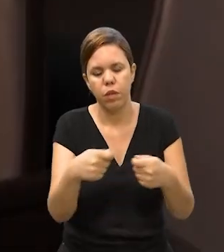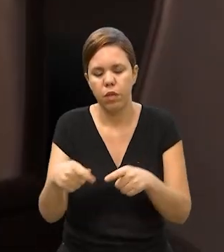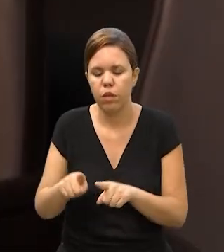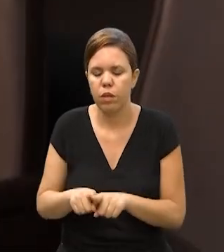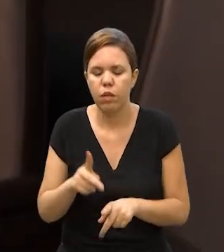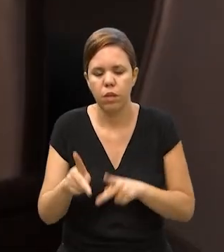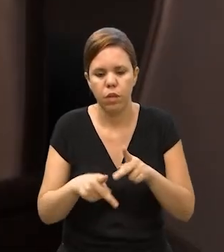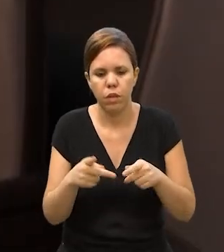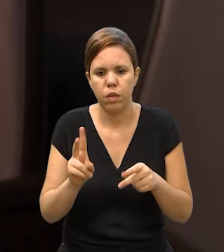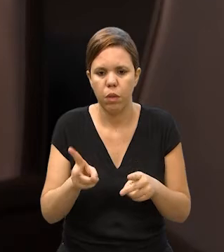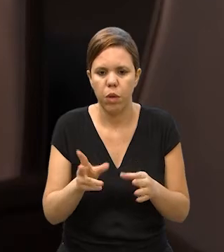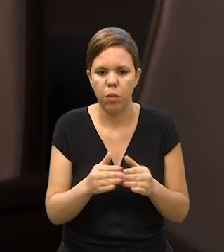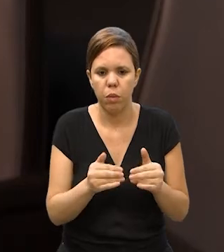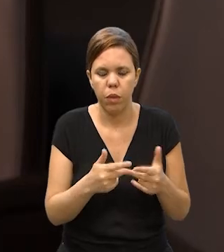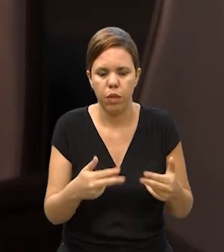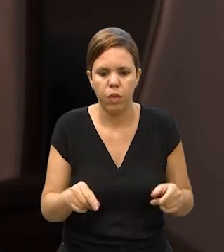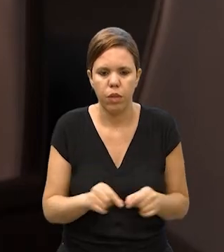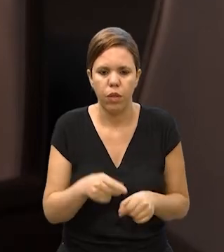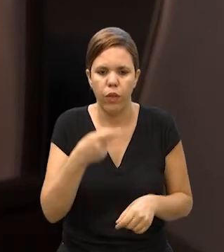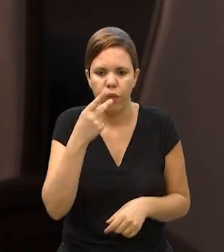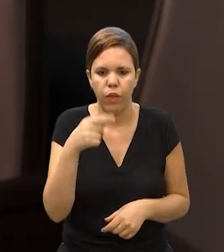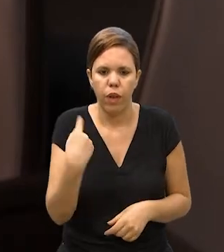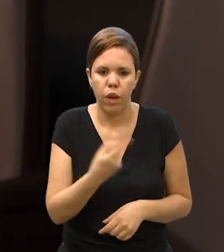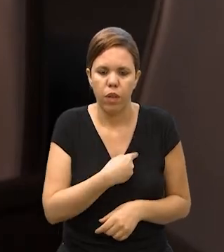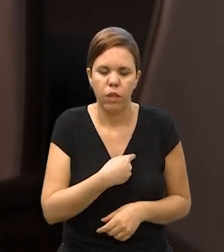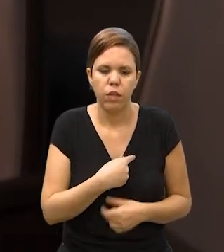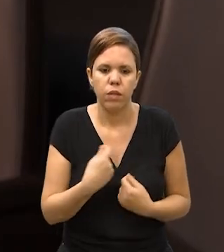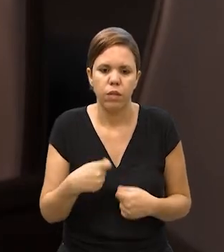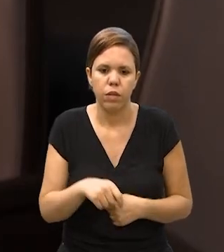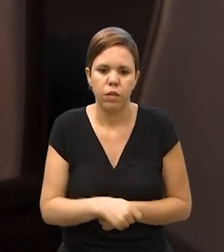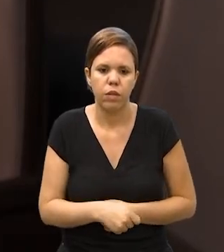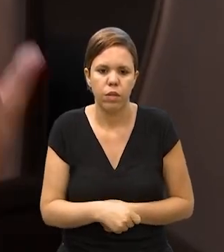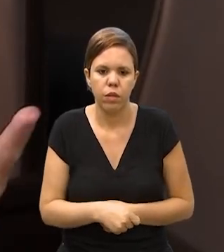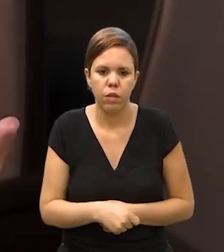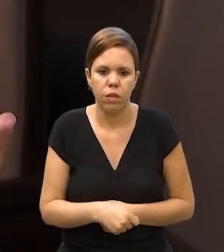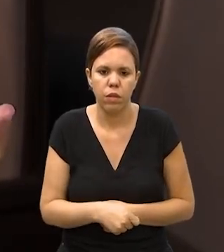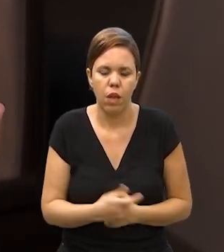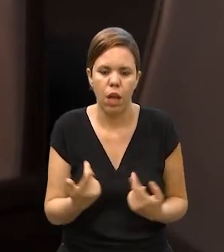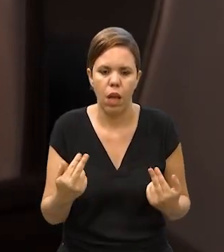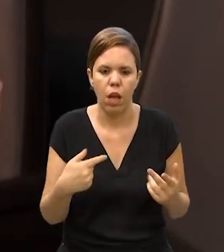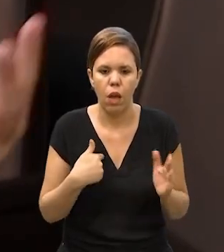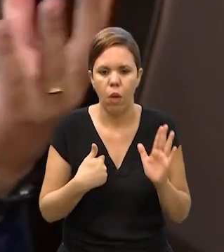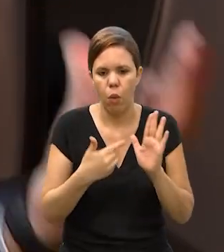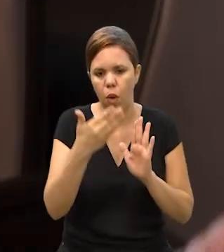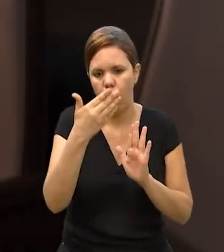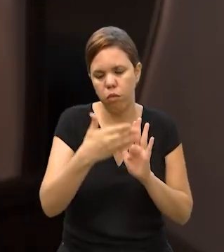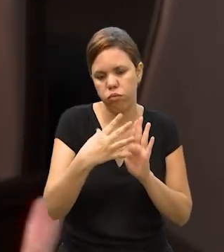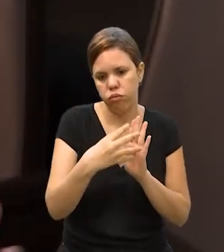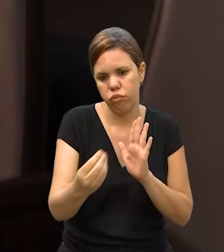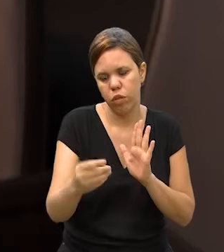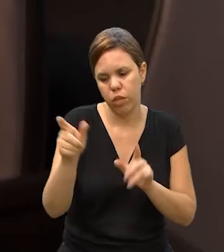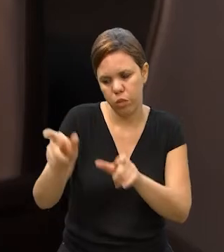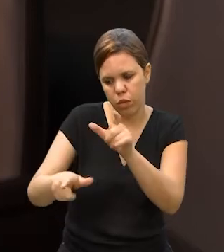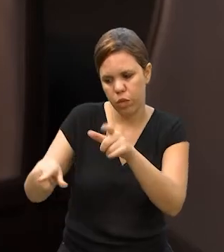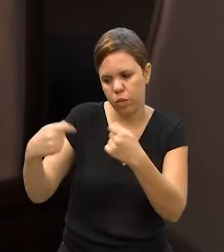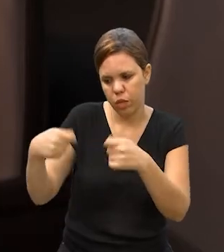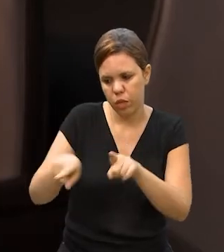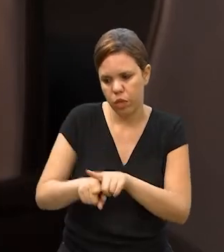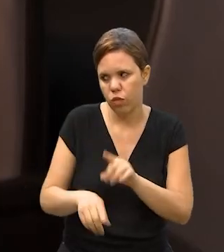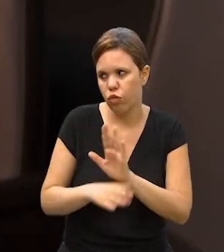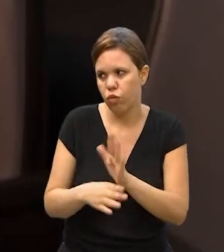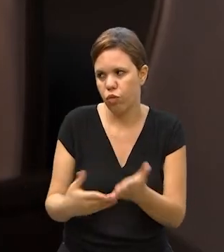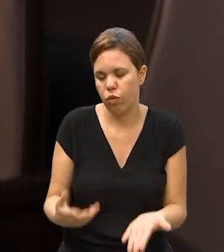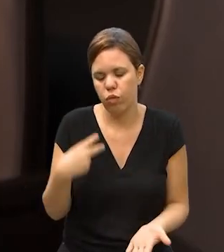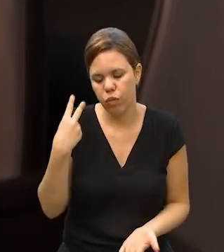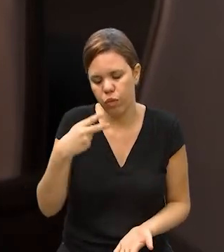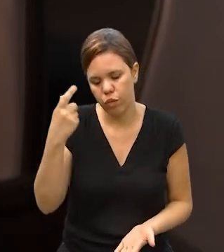A população é o que eu falo, né? A gente tem que ser um espelho do anseio da população, né?